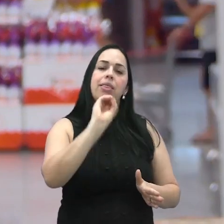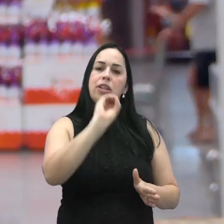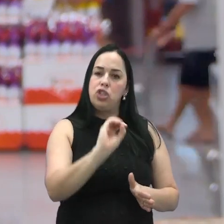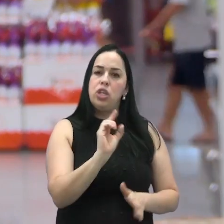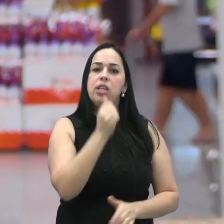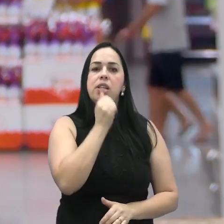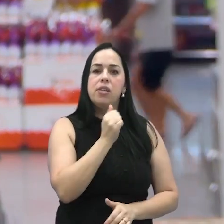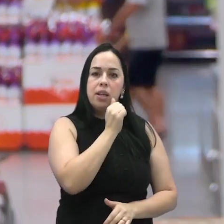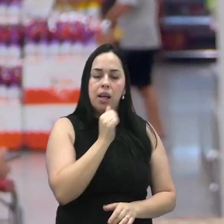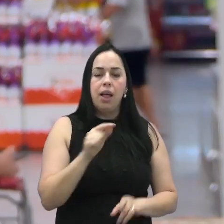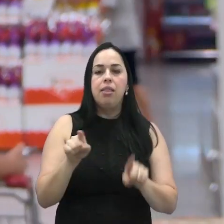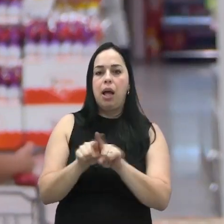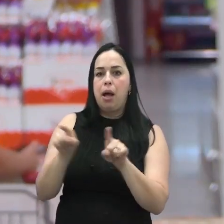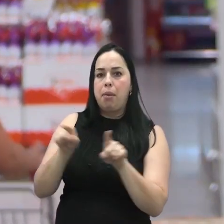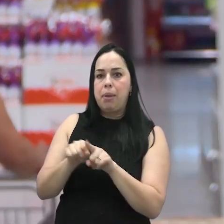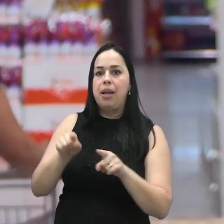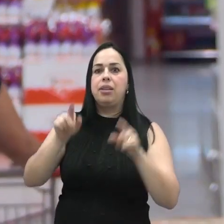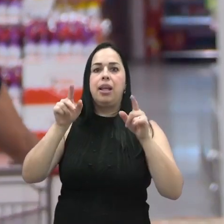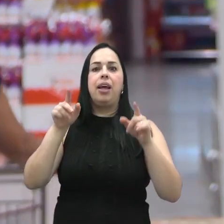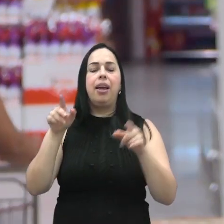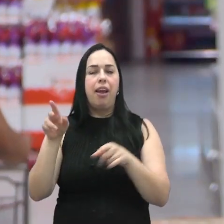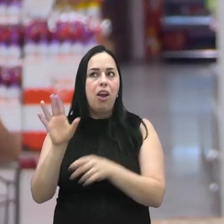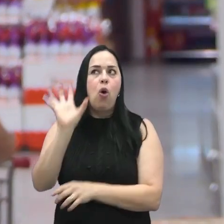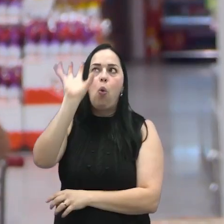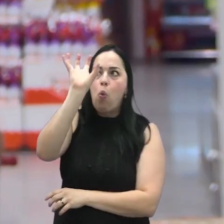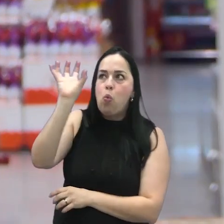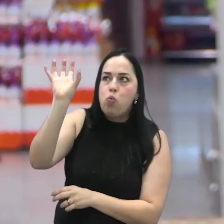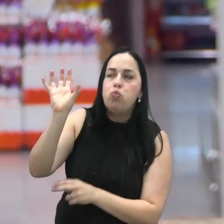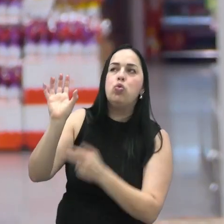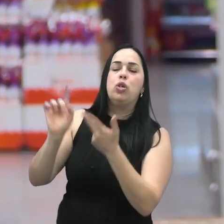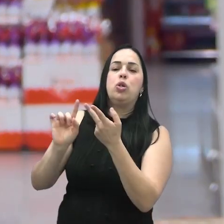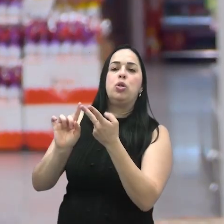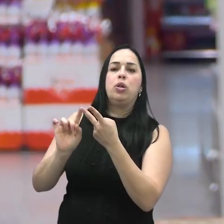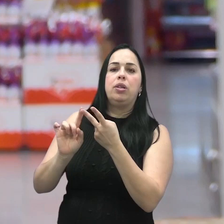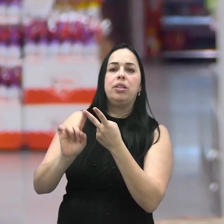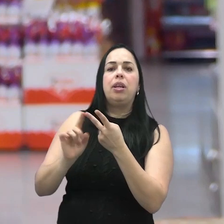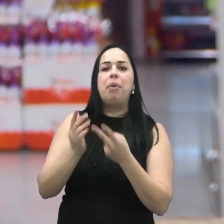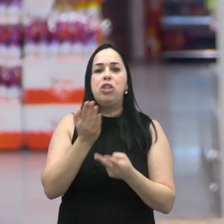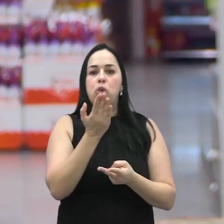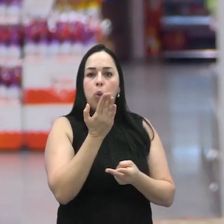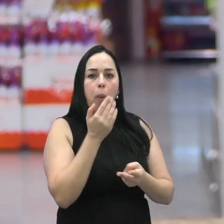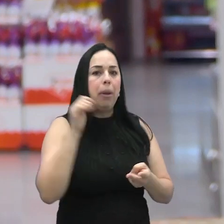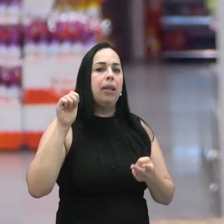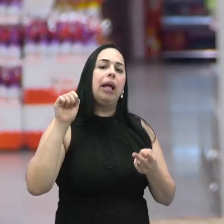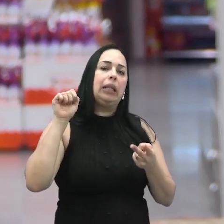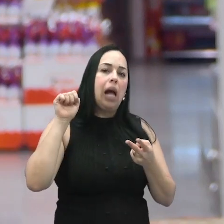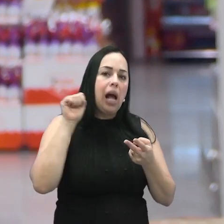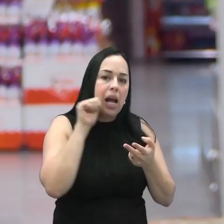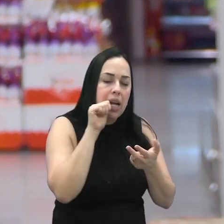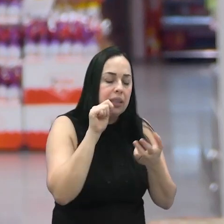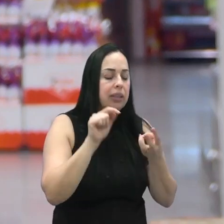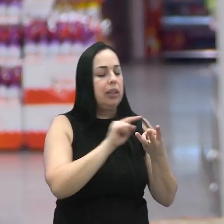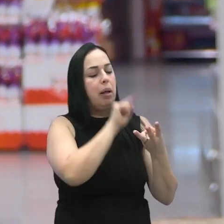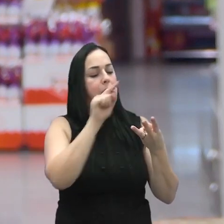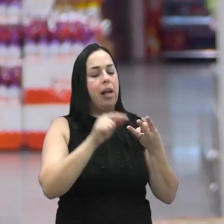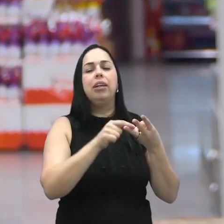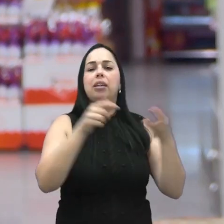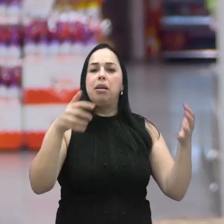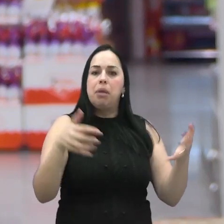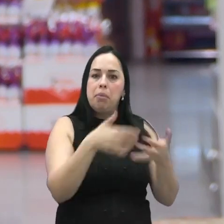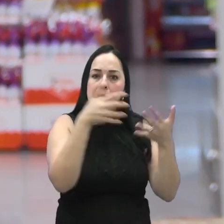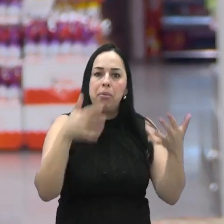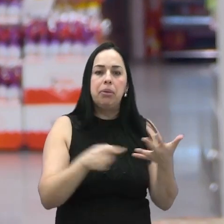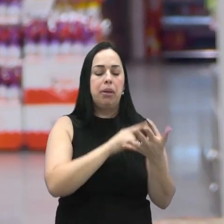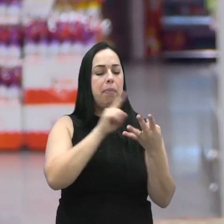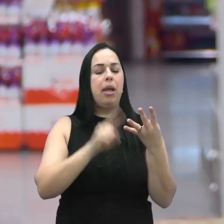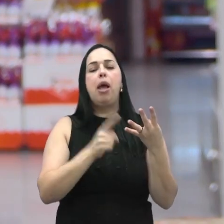desde os ovos, né, tradicional, quando igual os chocolates, a parte também de legumes, das